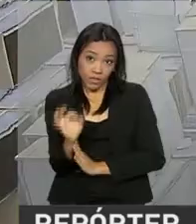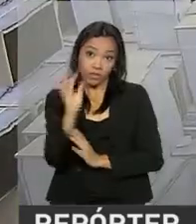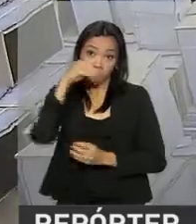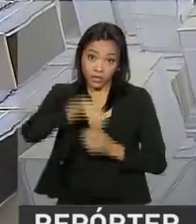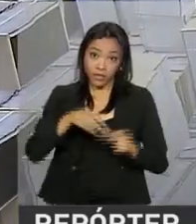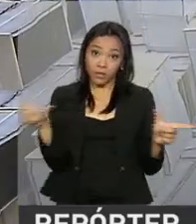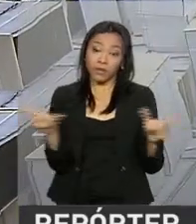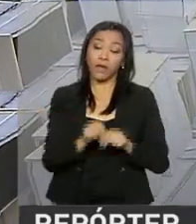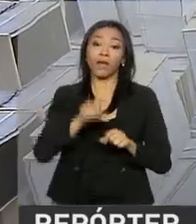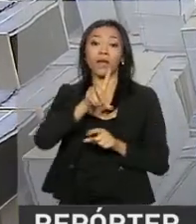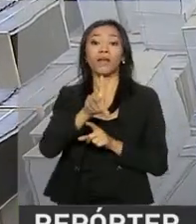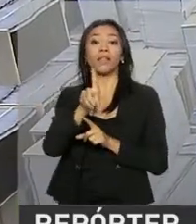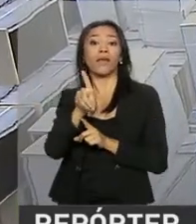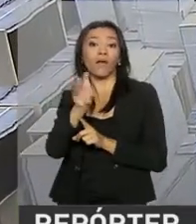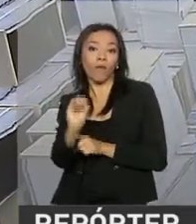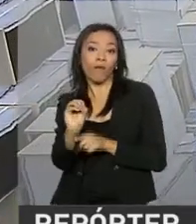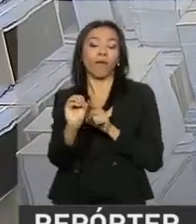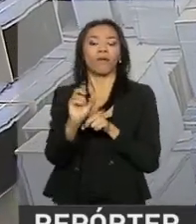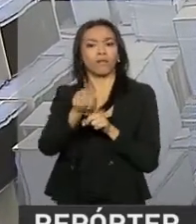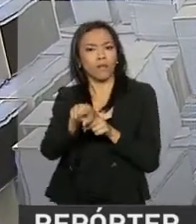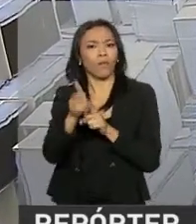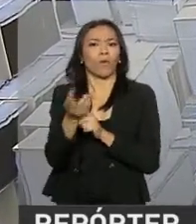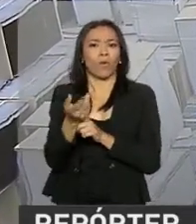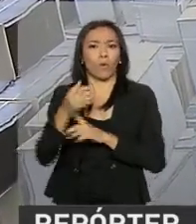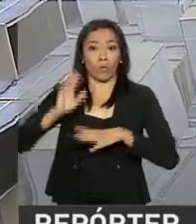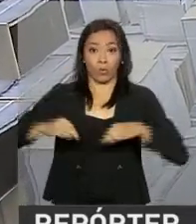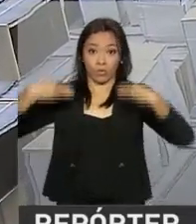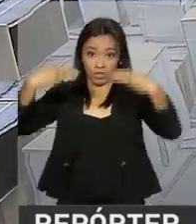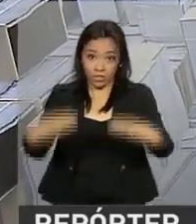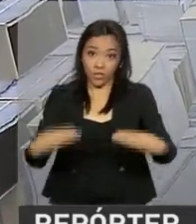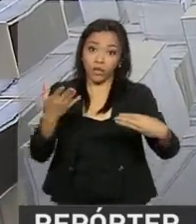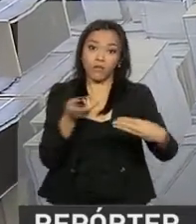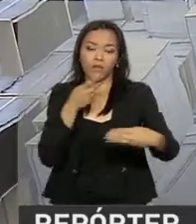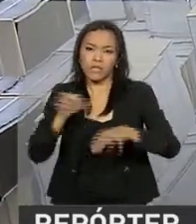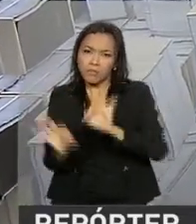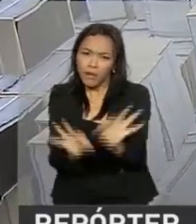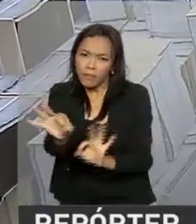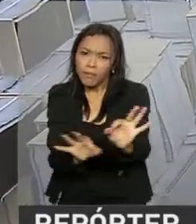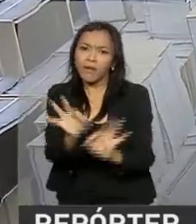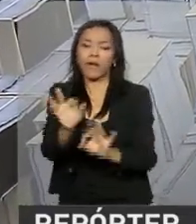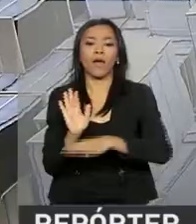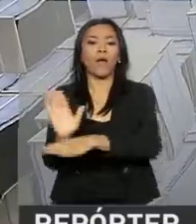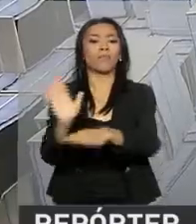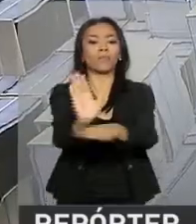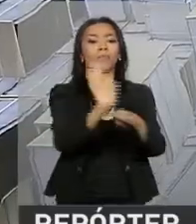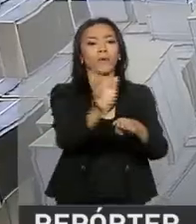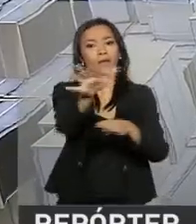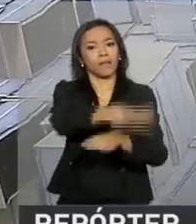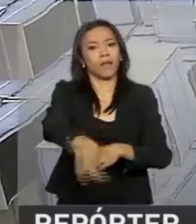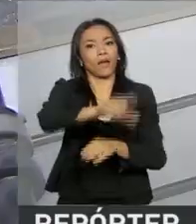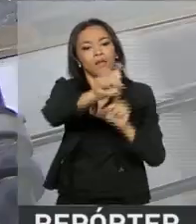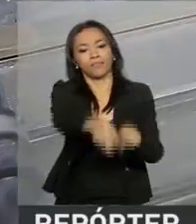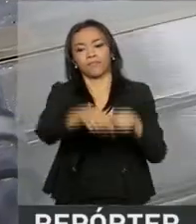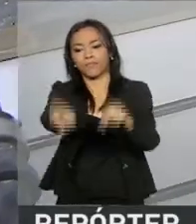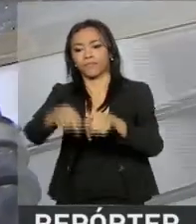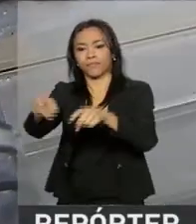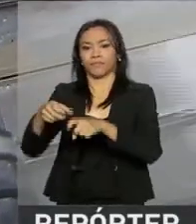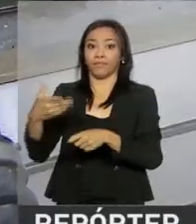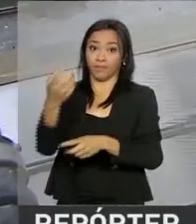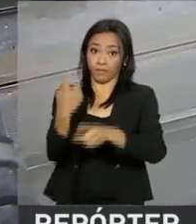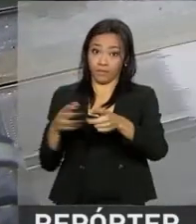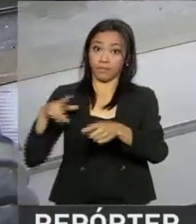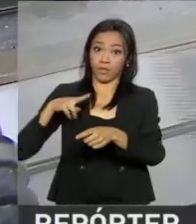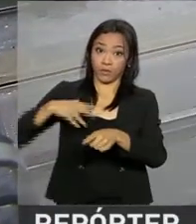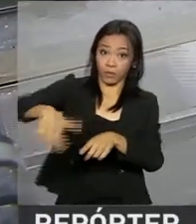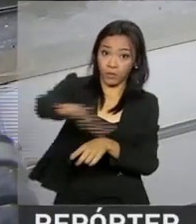orçamentárias com esse foco o ministério da integração nacional se prepara para apoiar o setor produtivo privado com a maior oferta